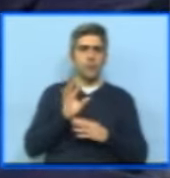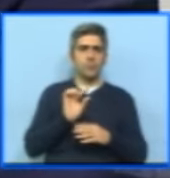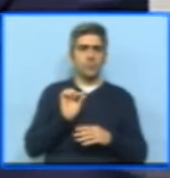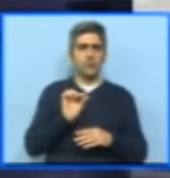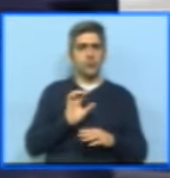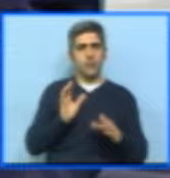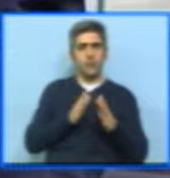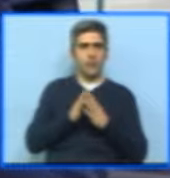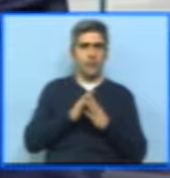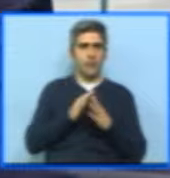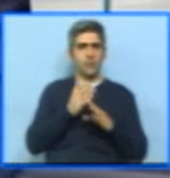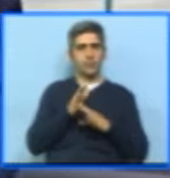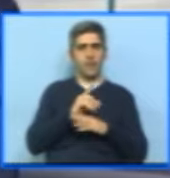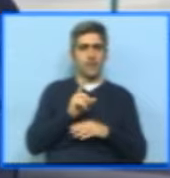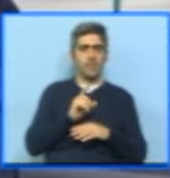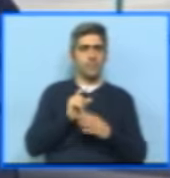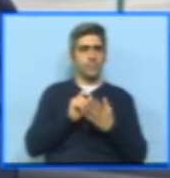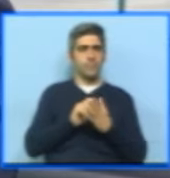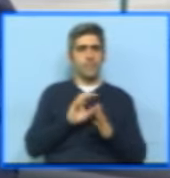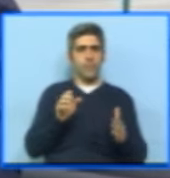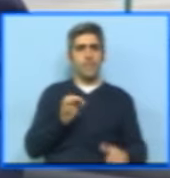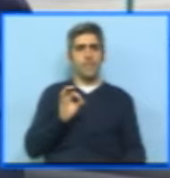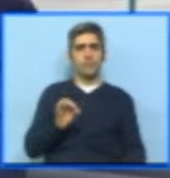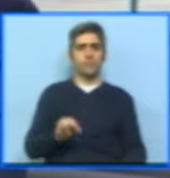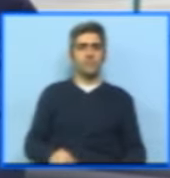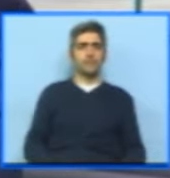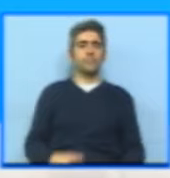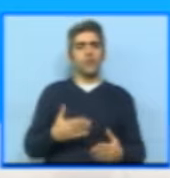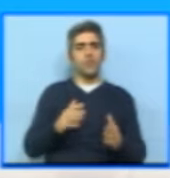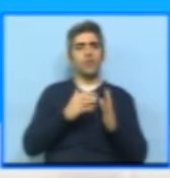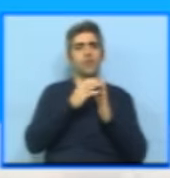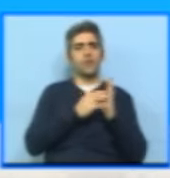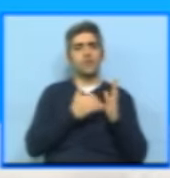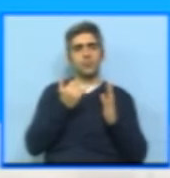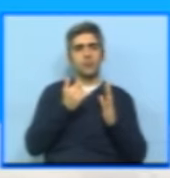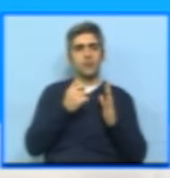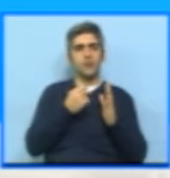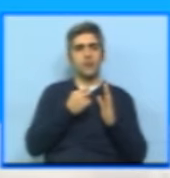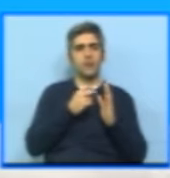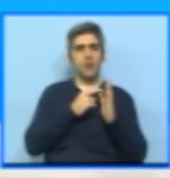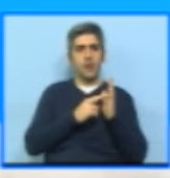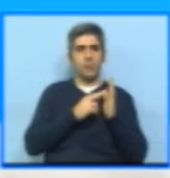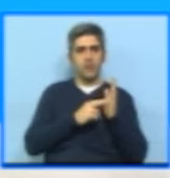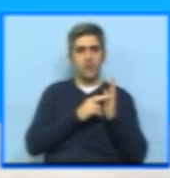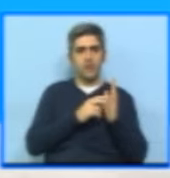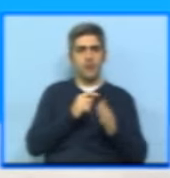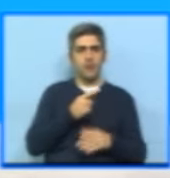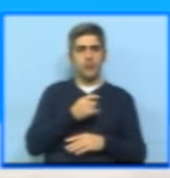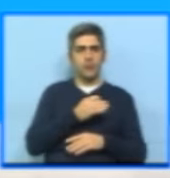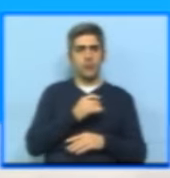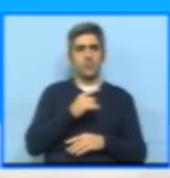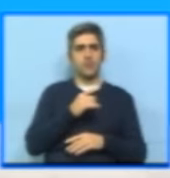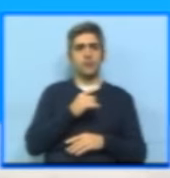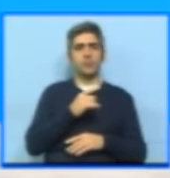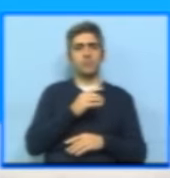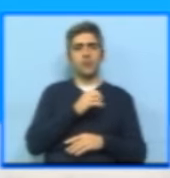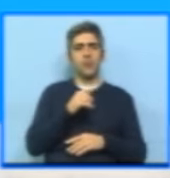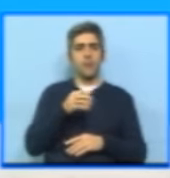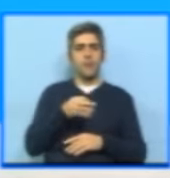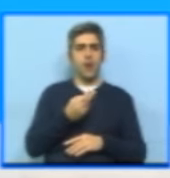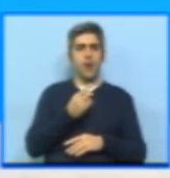não queria separar da vida deste homem. Está ótimo. Vamos então ao texto da segunda leitura da Epístola do Apóstolo São Paulo a Timóteo,